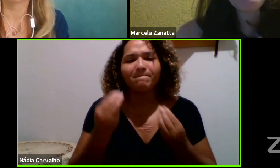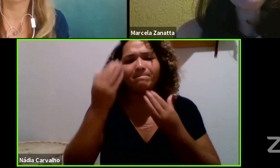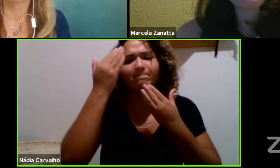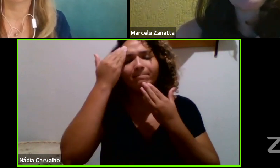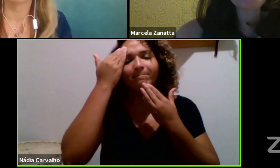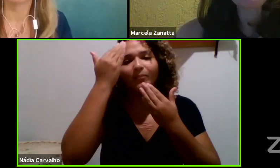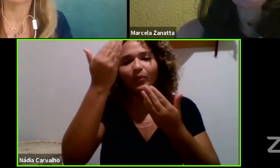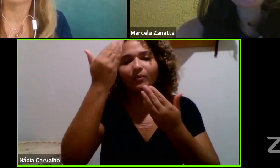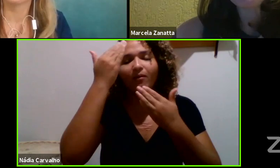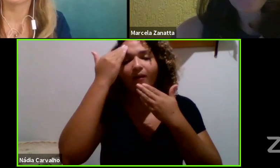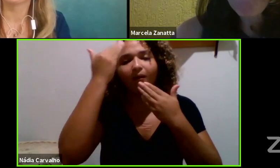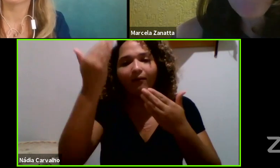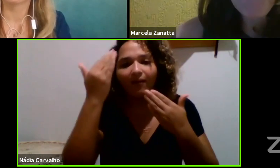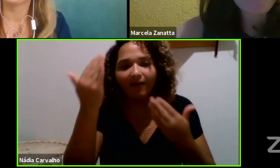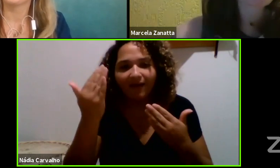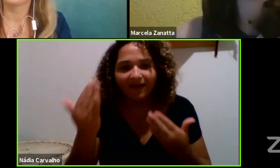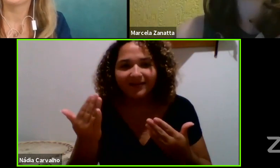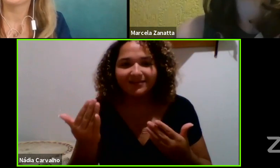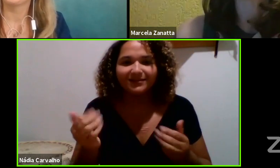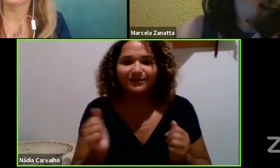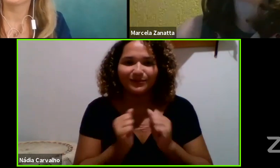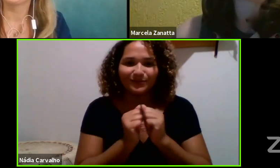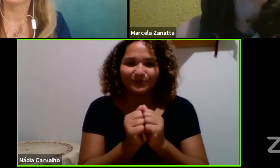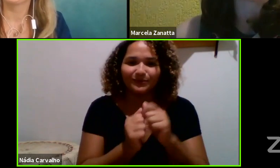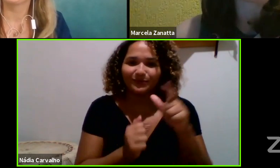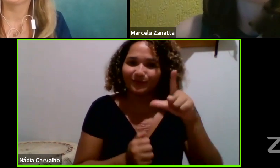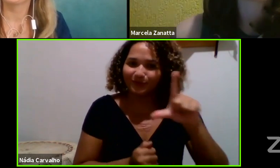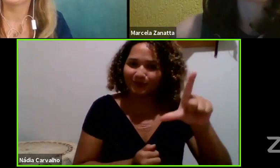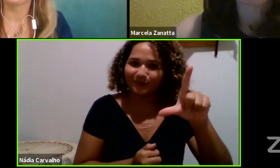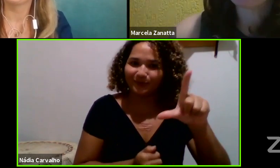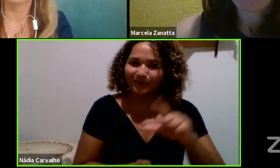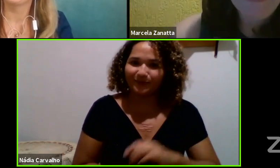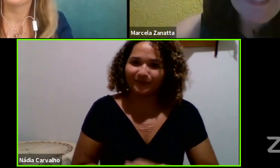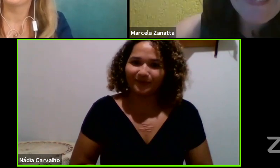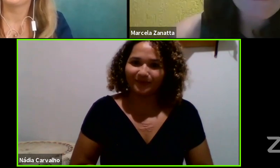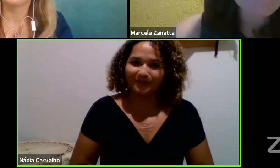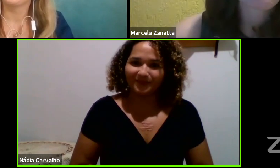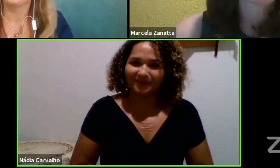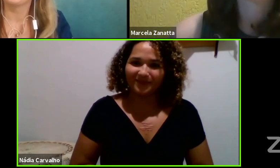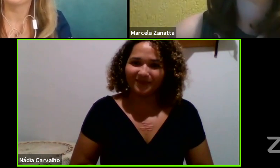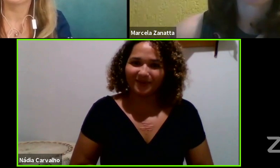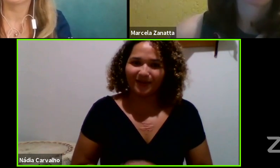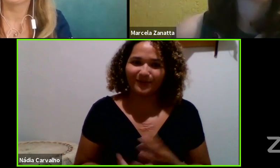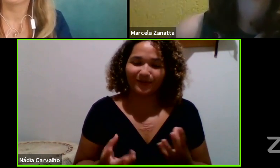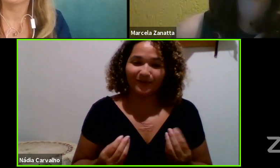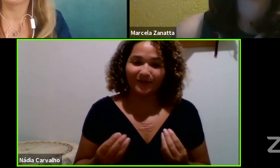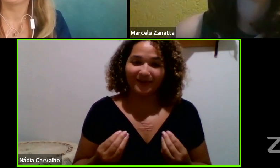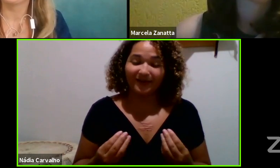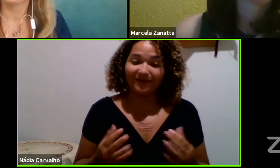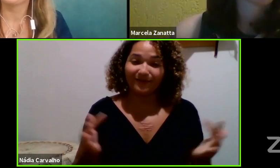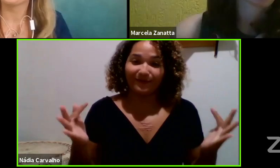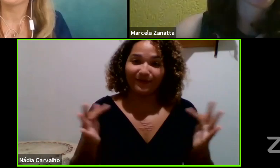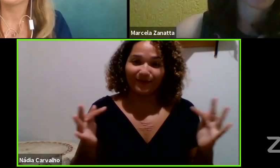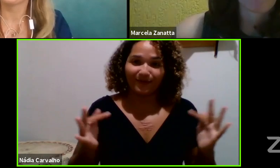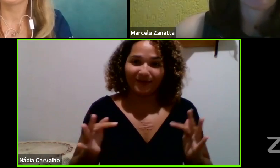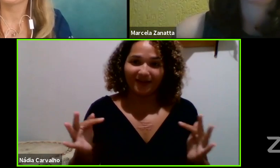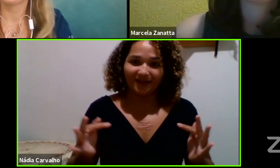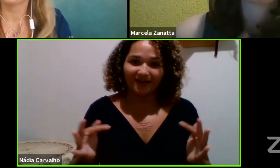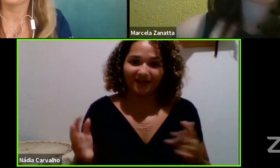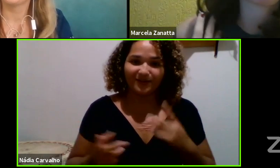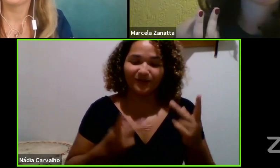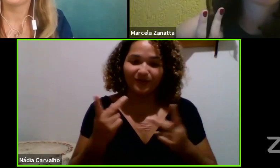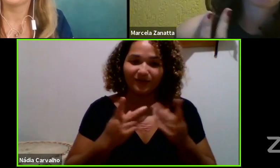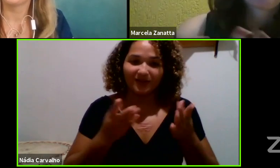enorme poder estar aqui com vocês de novo. Foi assim de última hora, mas eu fiquei super feliz super honrada, é uma delícia poder vir falar de